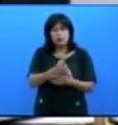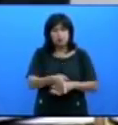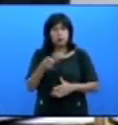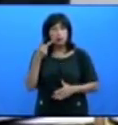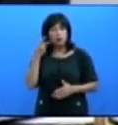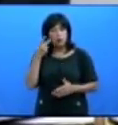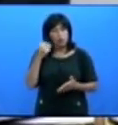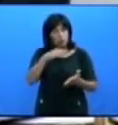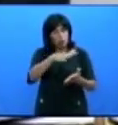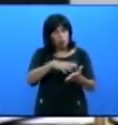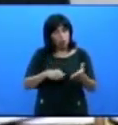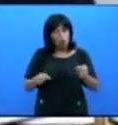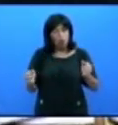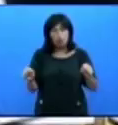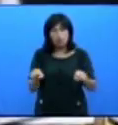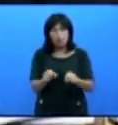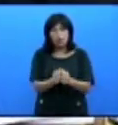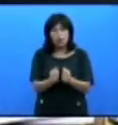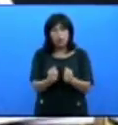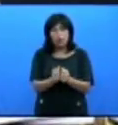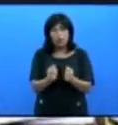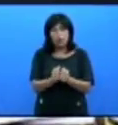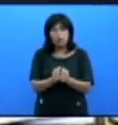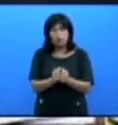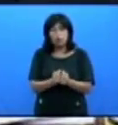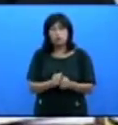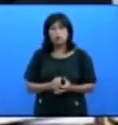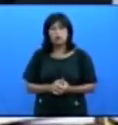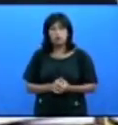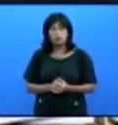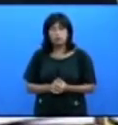uma cópia para o arquivo do expediente.